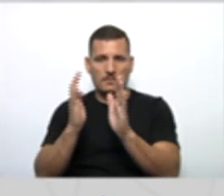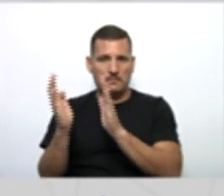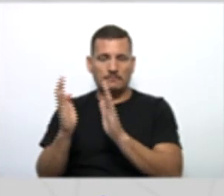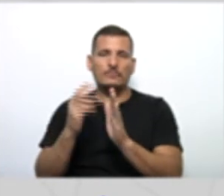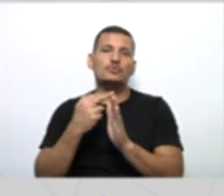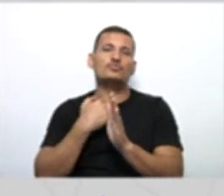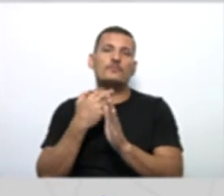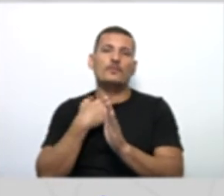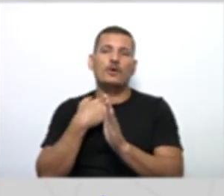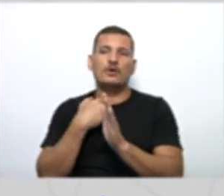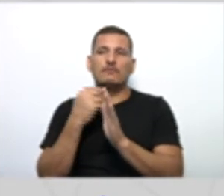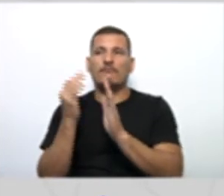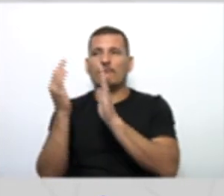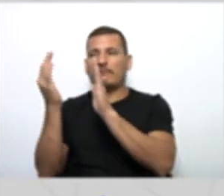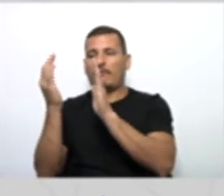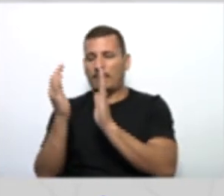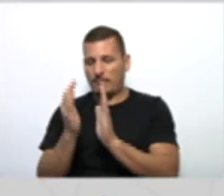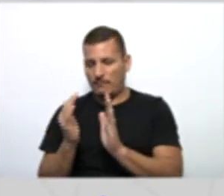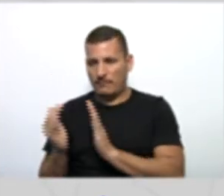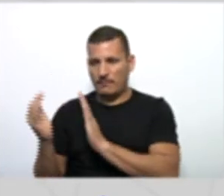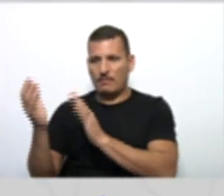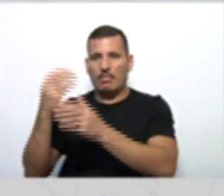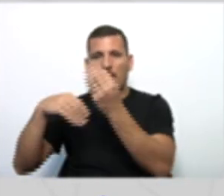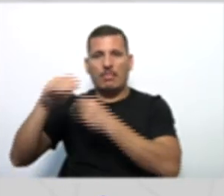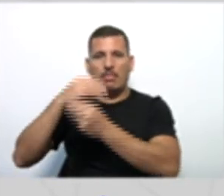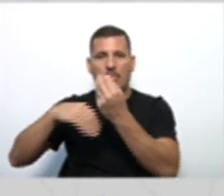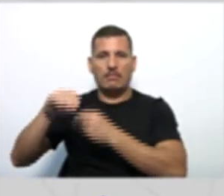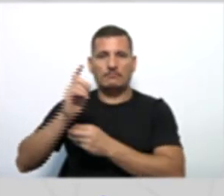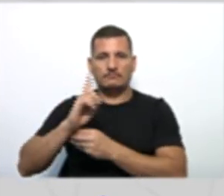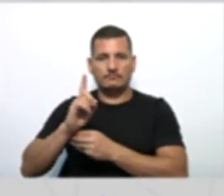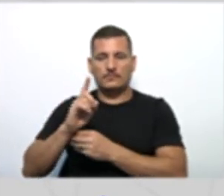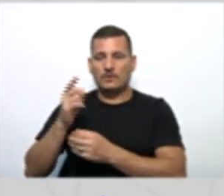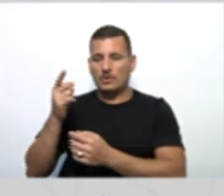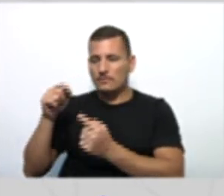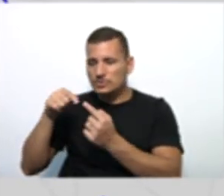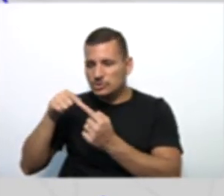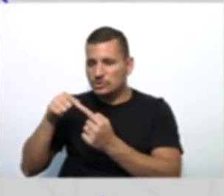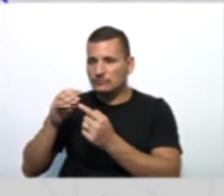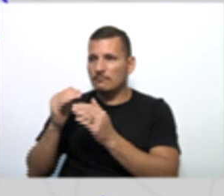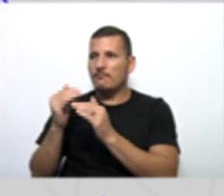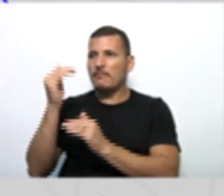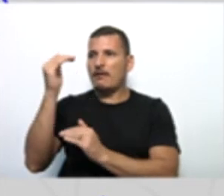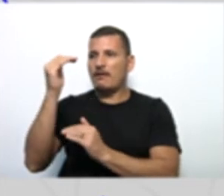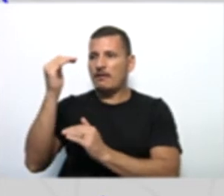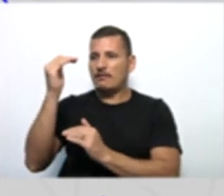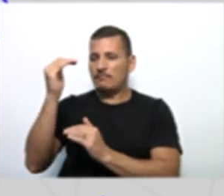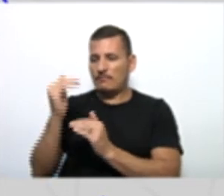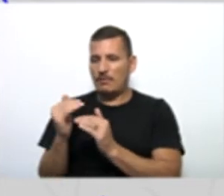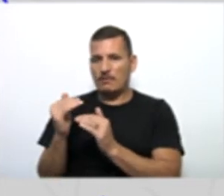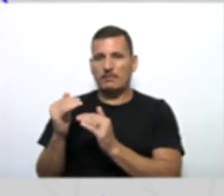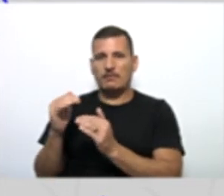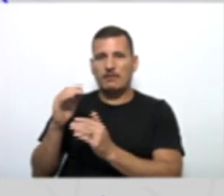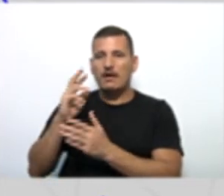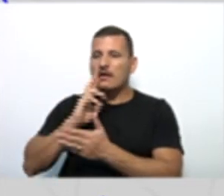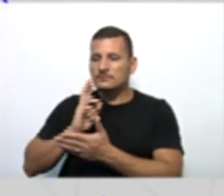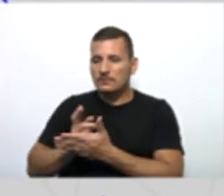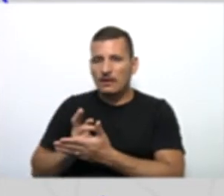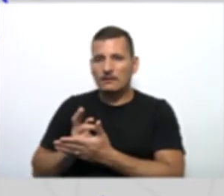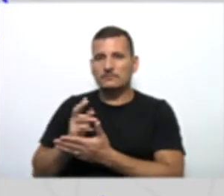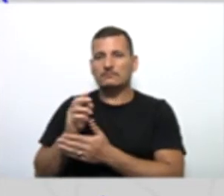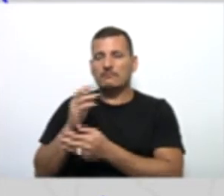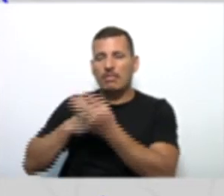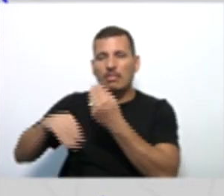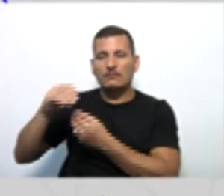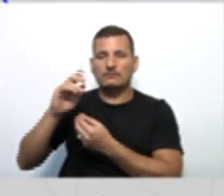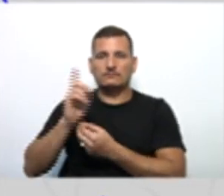colocar primeiro o resultado e lá no final eu colocar o objetivo. Vai ficar estranho. Se for